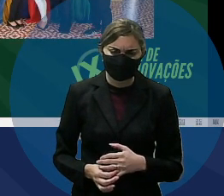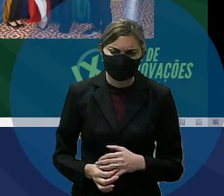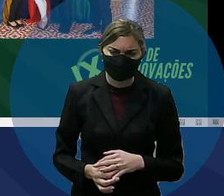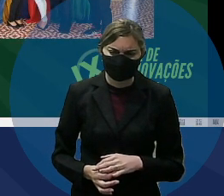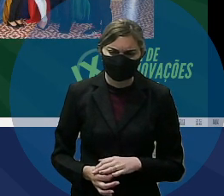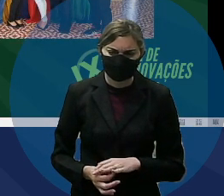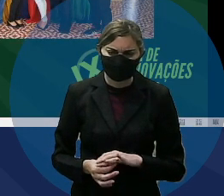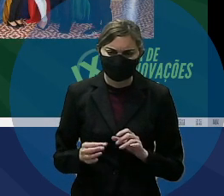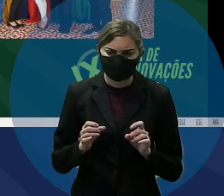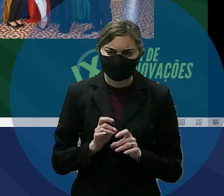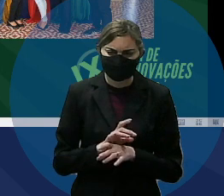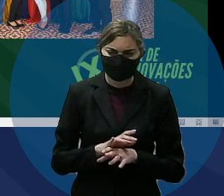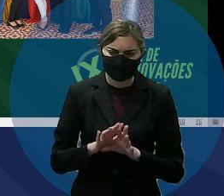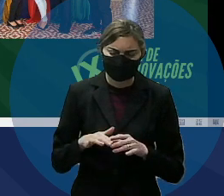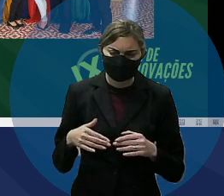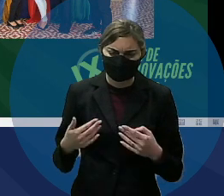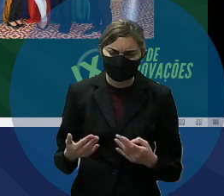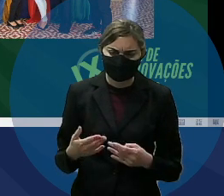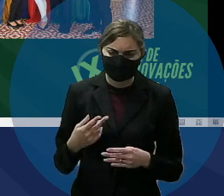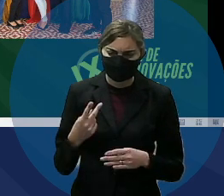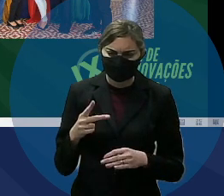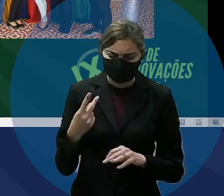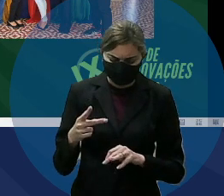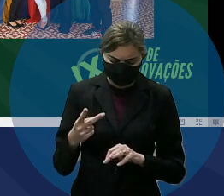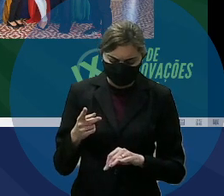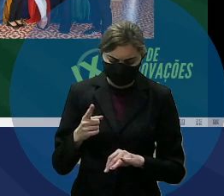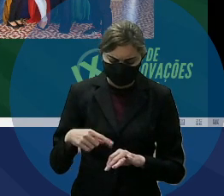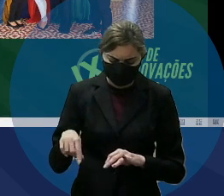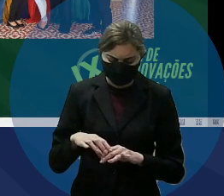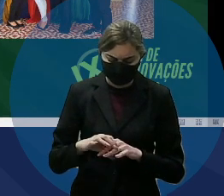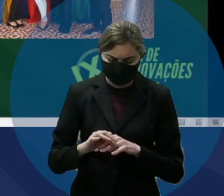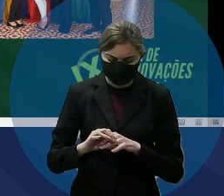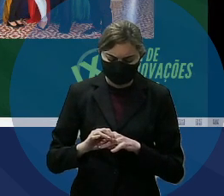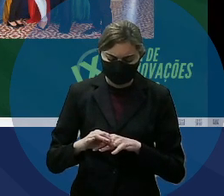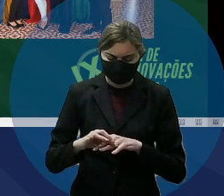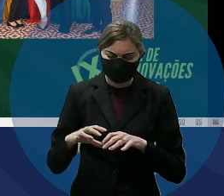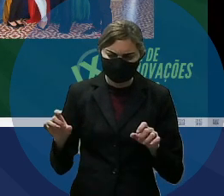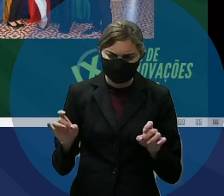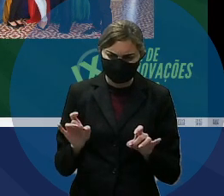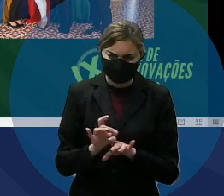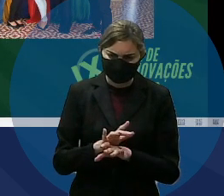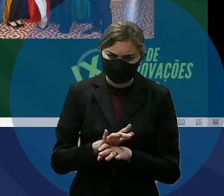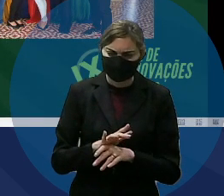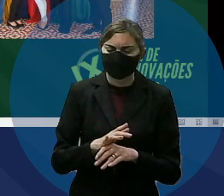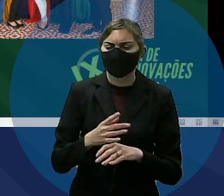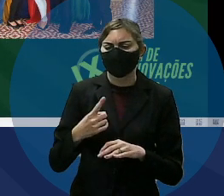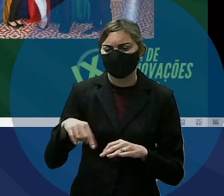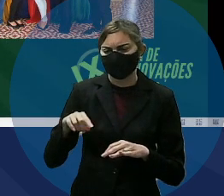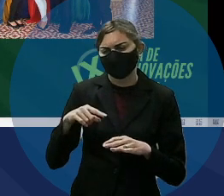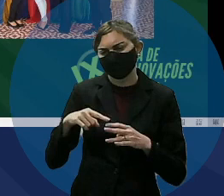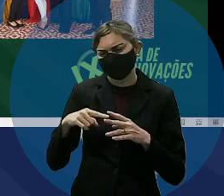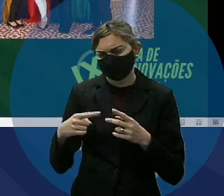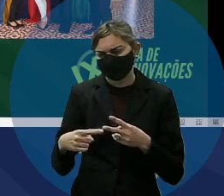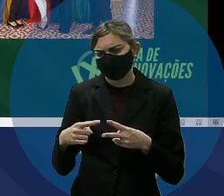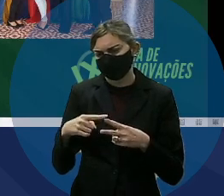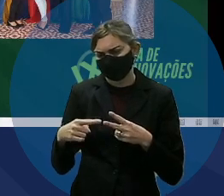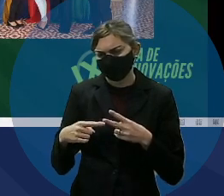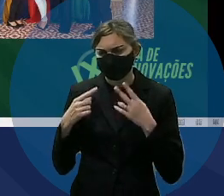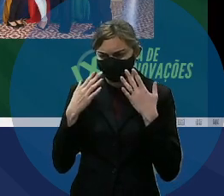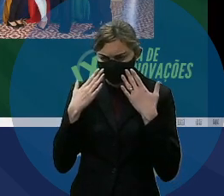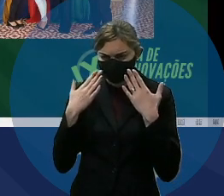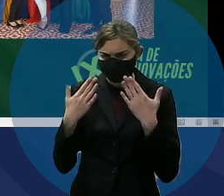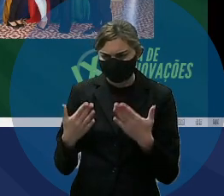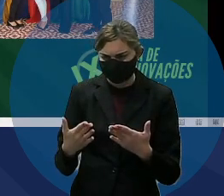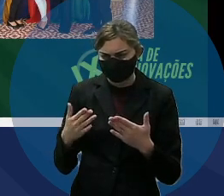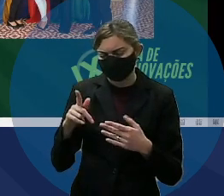Pronto. Então, com isso, a gente concluiu, né, já após as 2 apresentações da gincana,